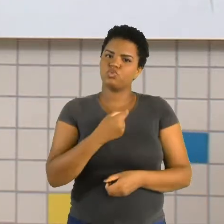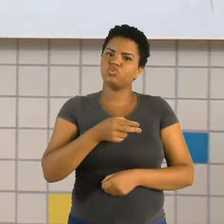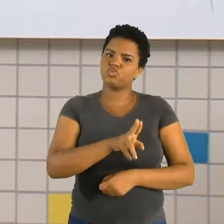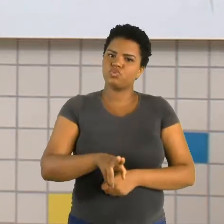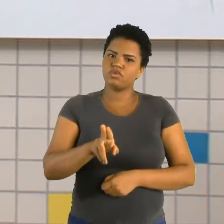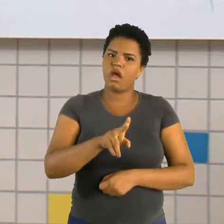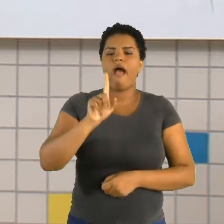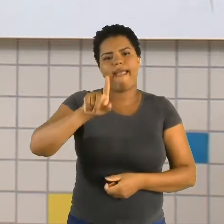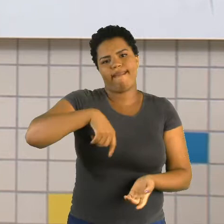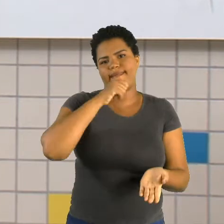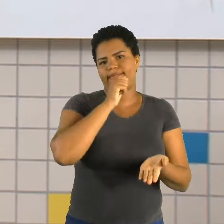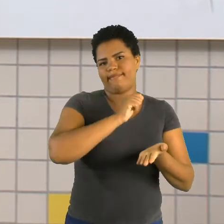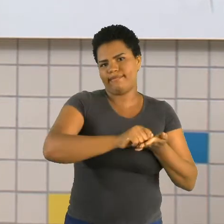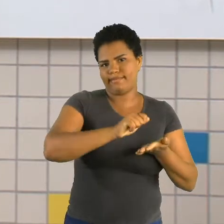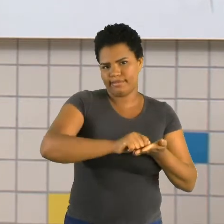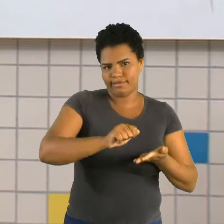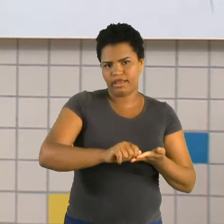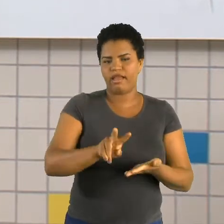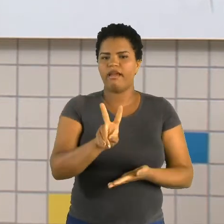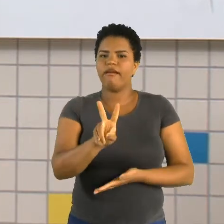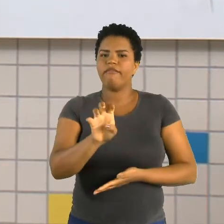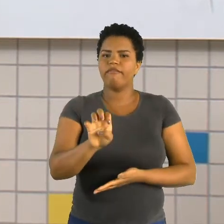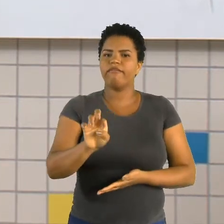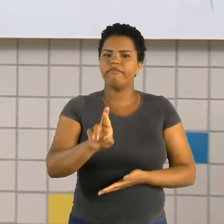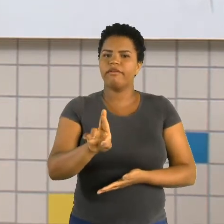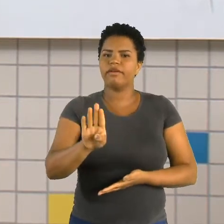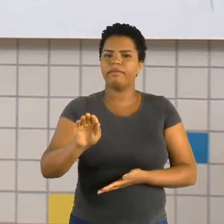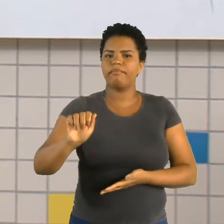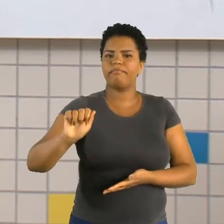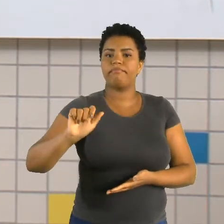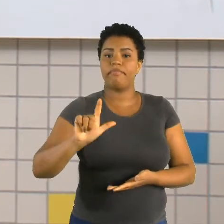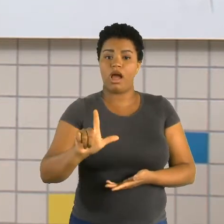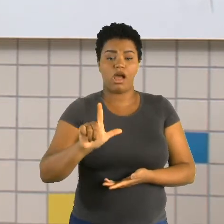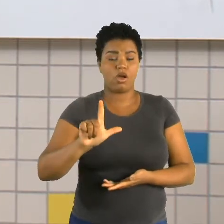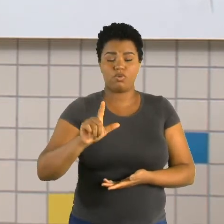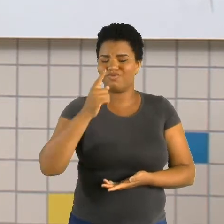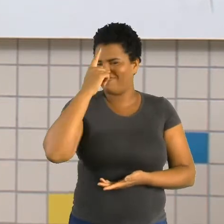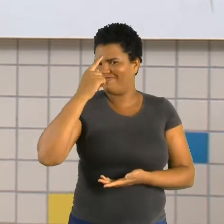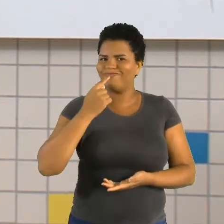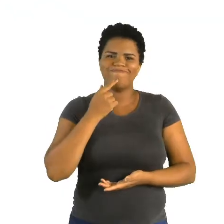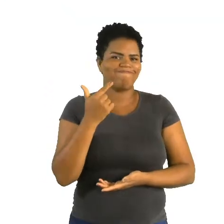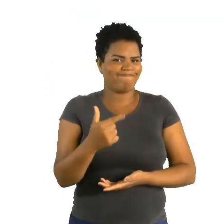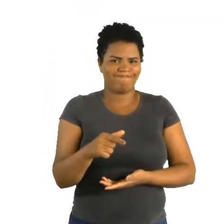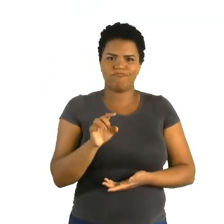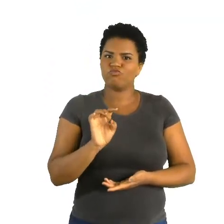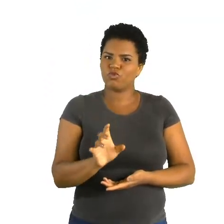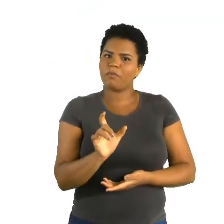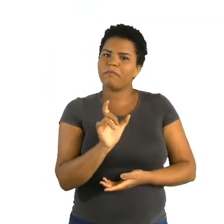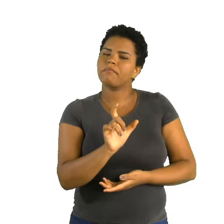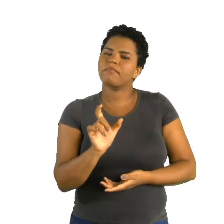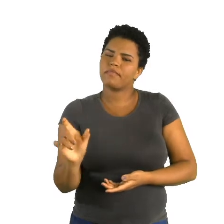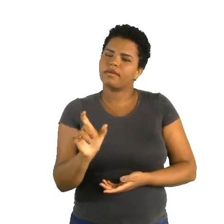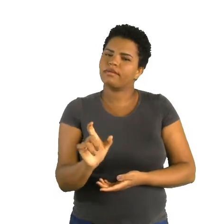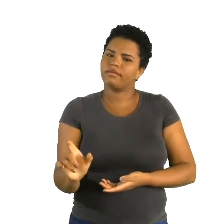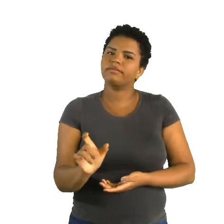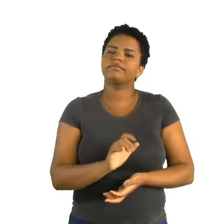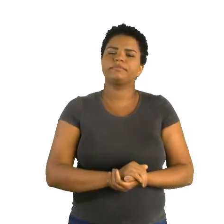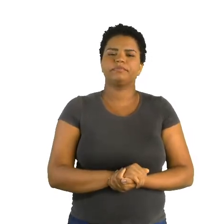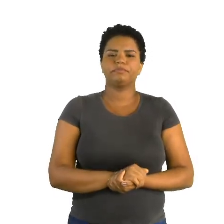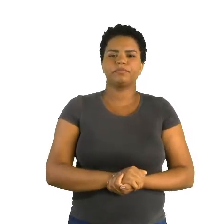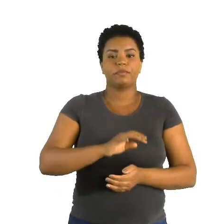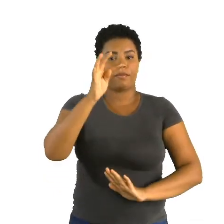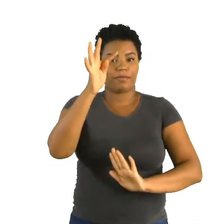linguagem verbal, ou seja, não tem imagens, é apenas palavras. No texto 2,